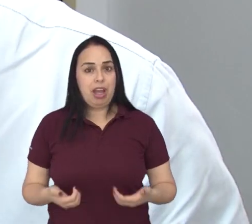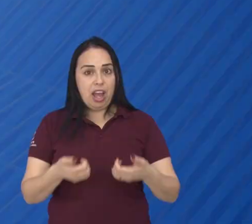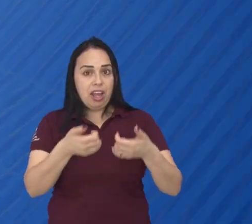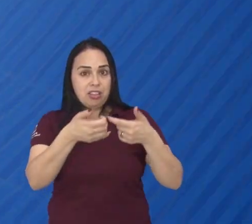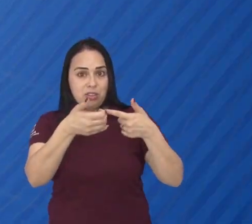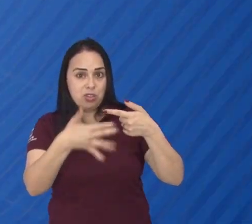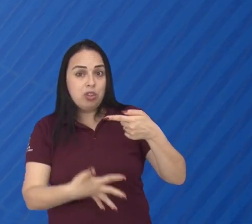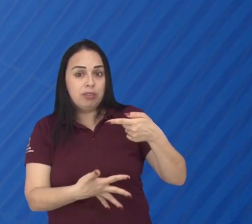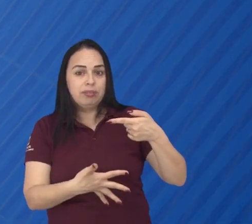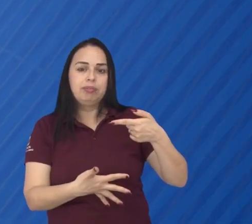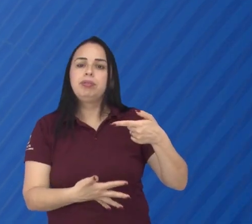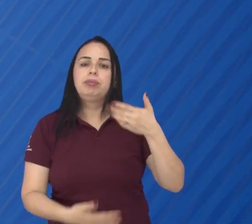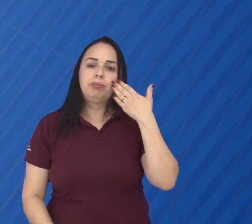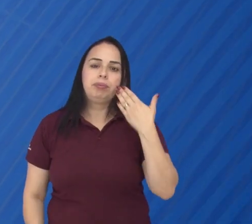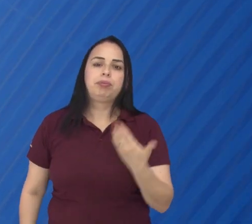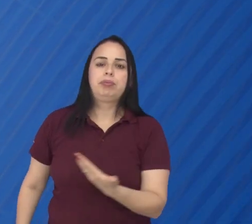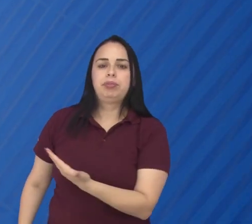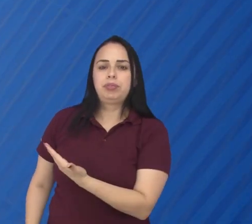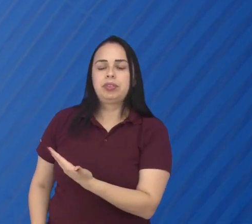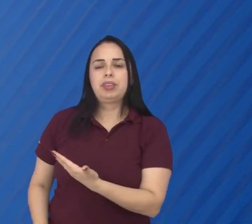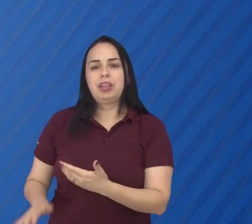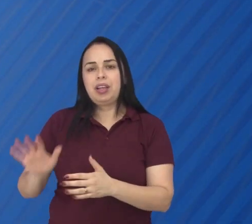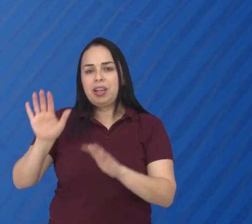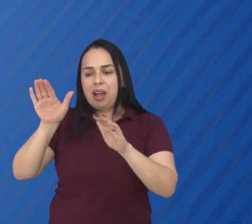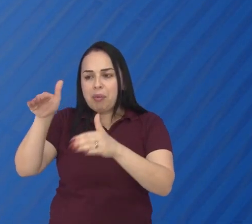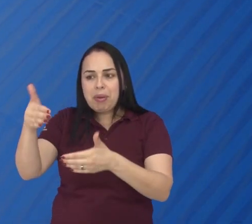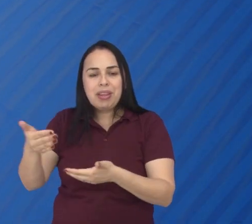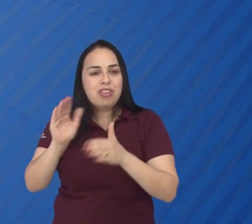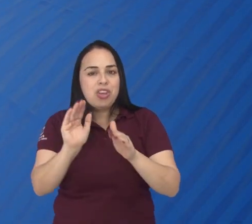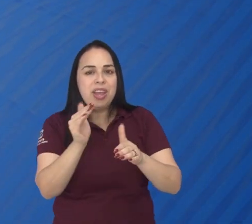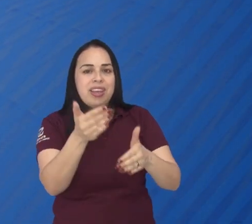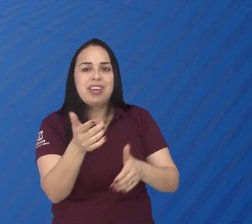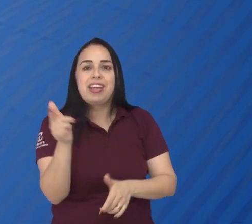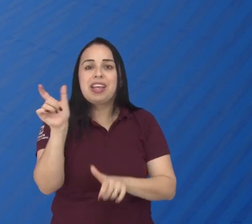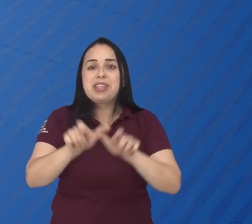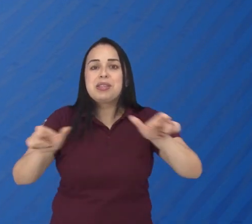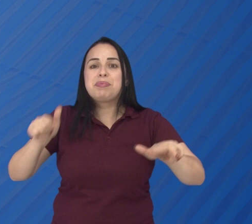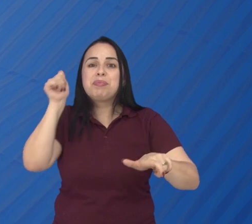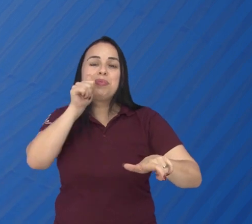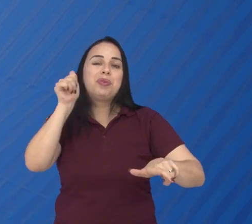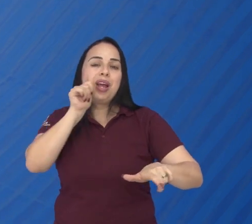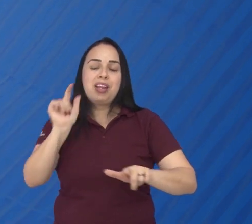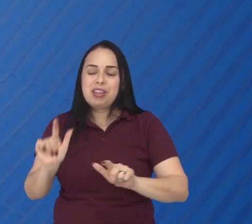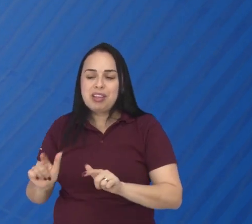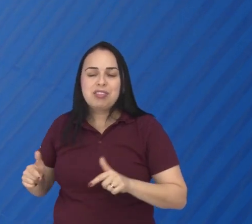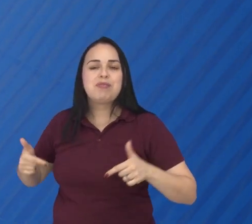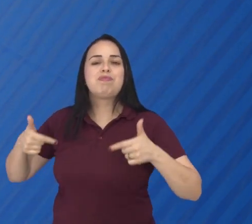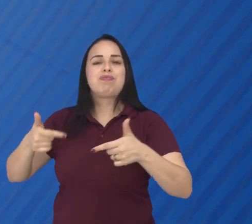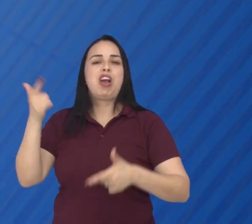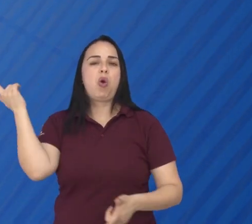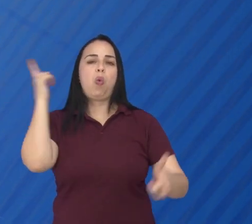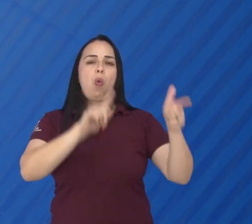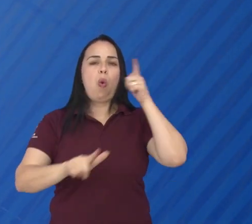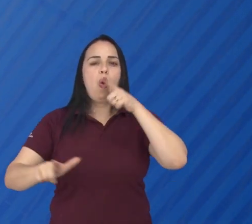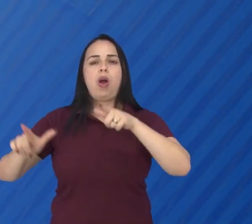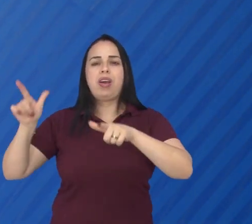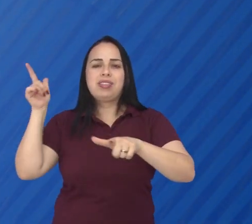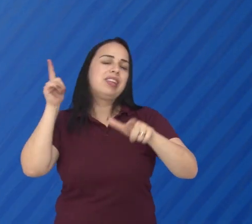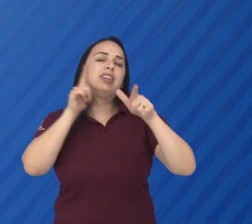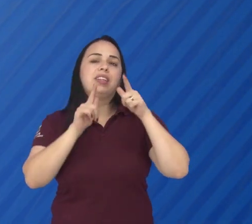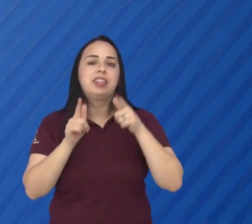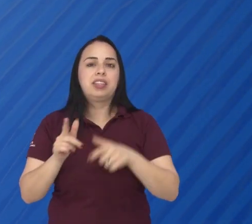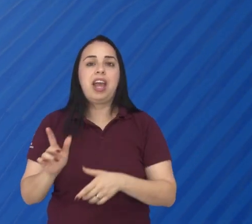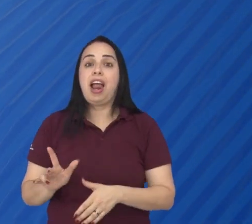eles têm. Como aponta a justificativa do projeto, a feira homenageia as conquistas, inovação e resiliência